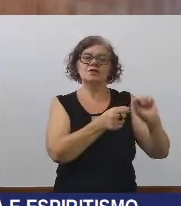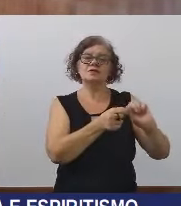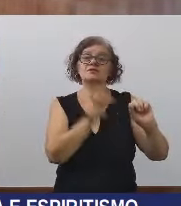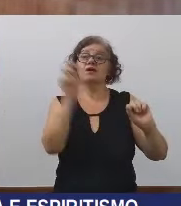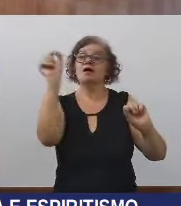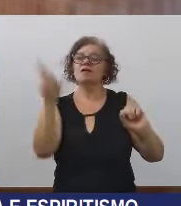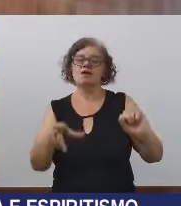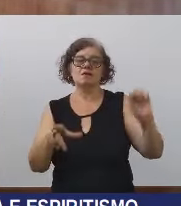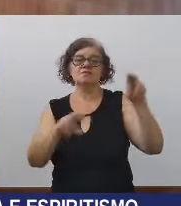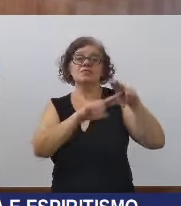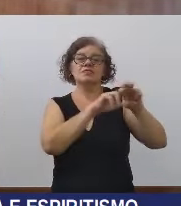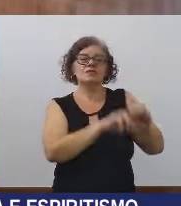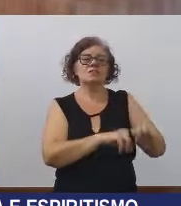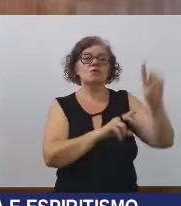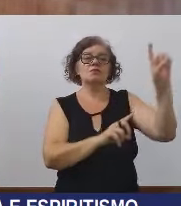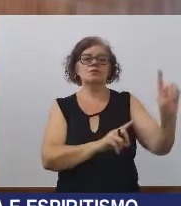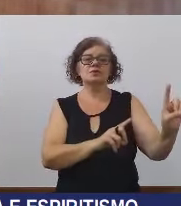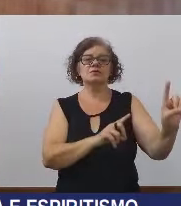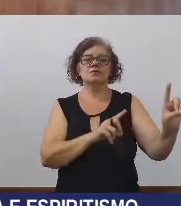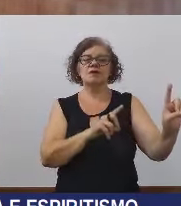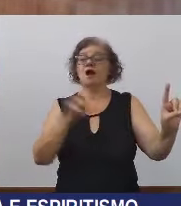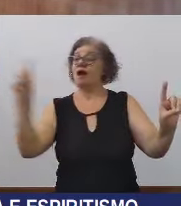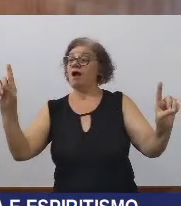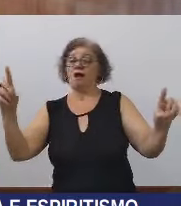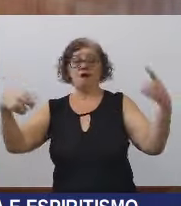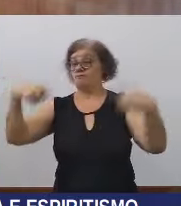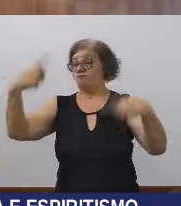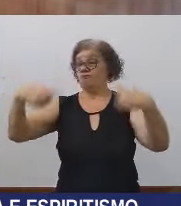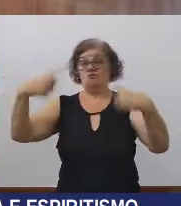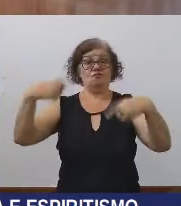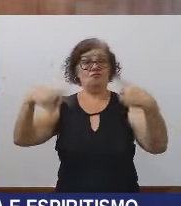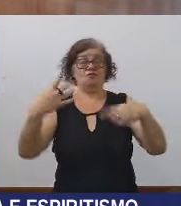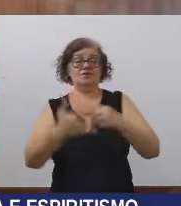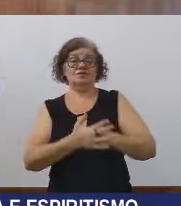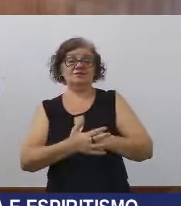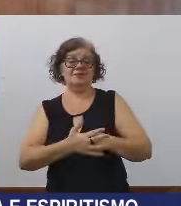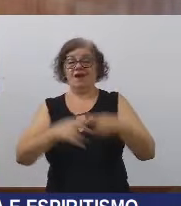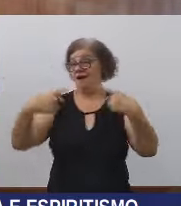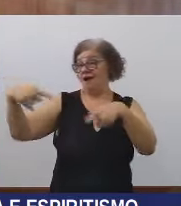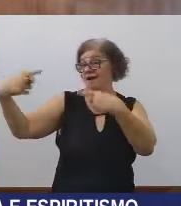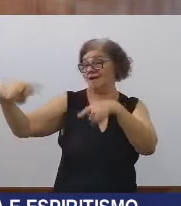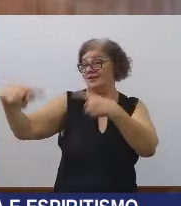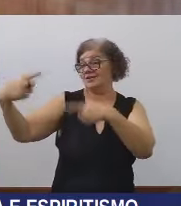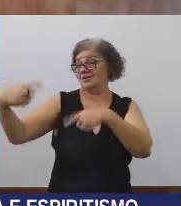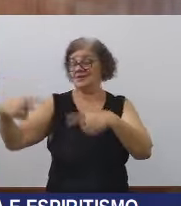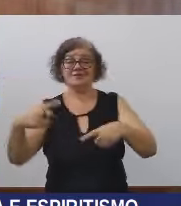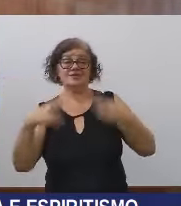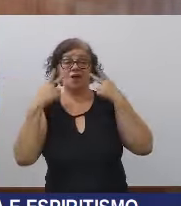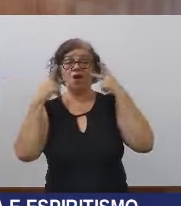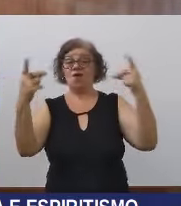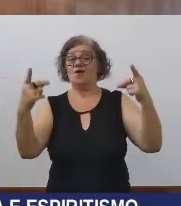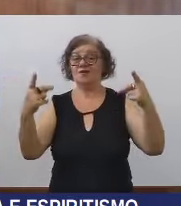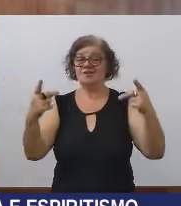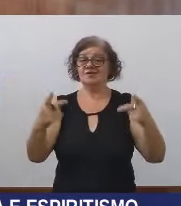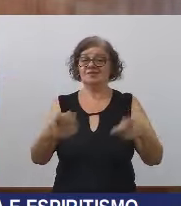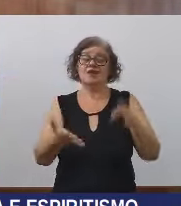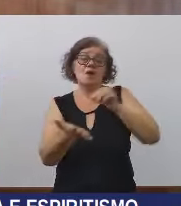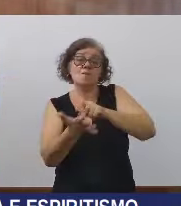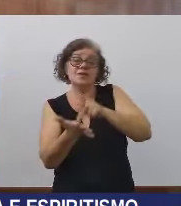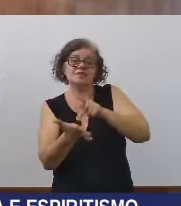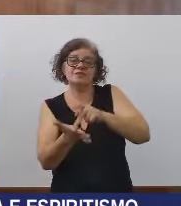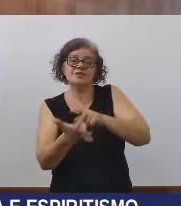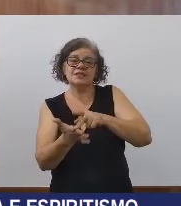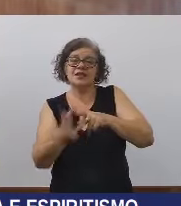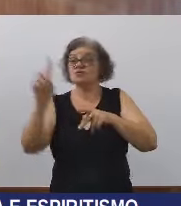que quem sentou-se do lado esquerdo passe a discutir com quem está do lado direito, tentando fazer prevalecer suas